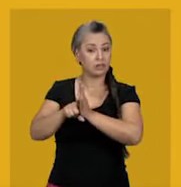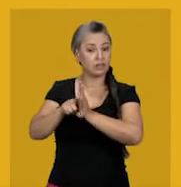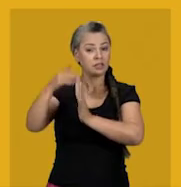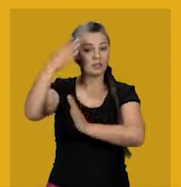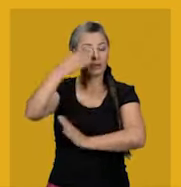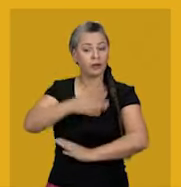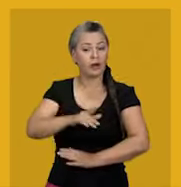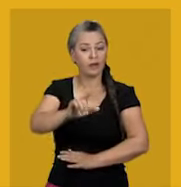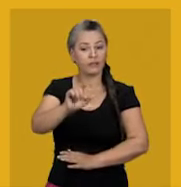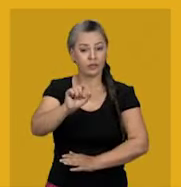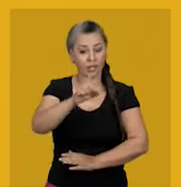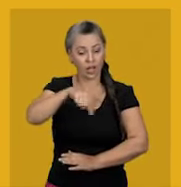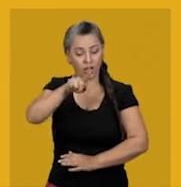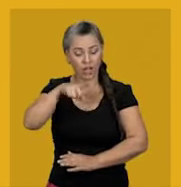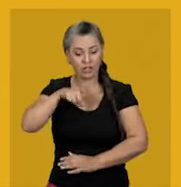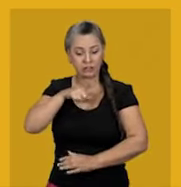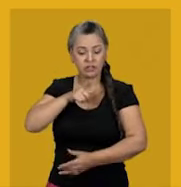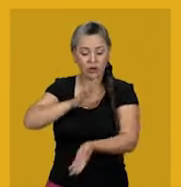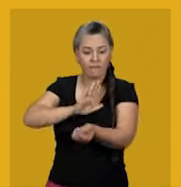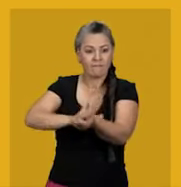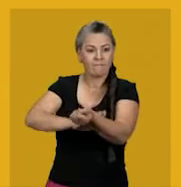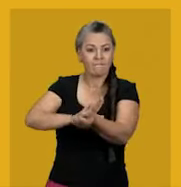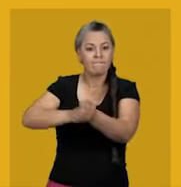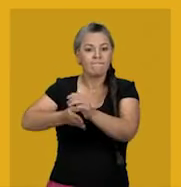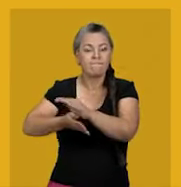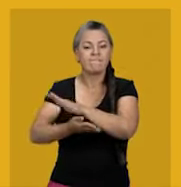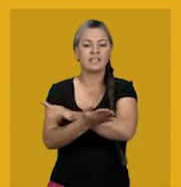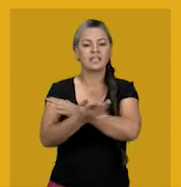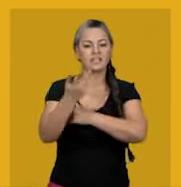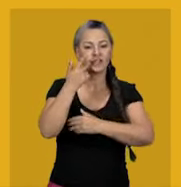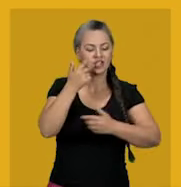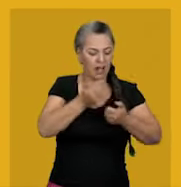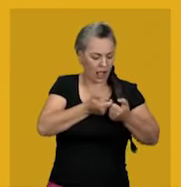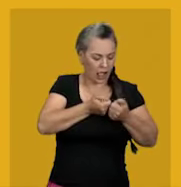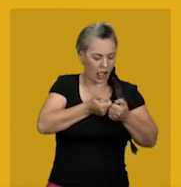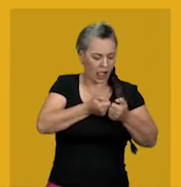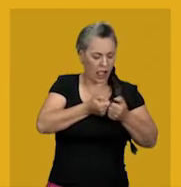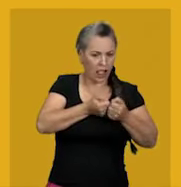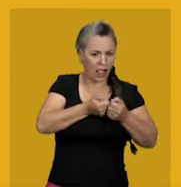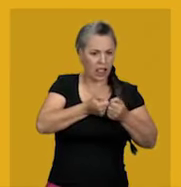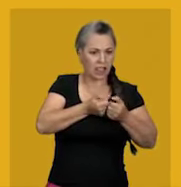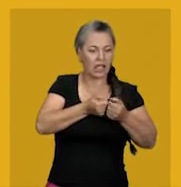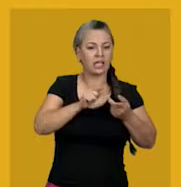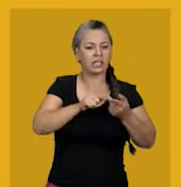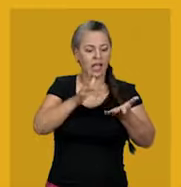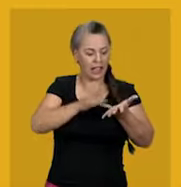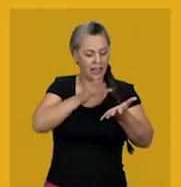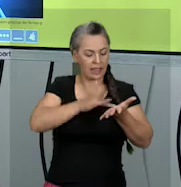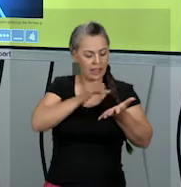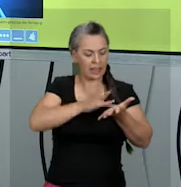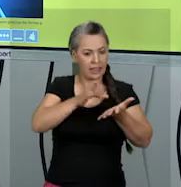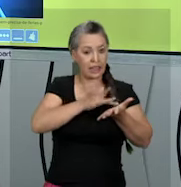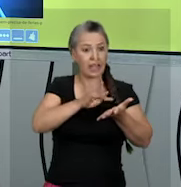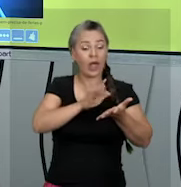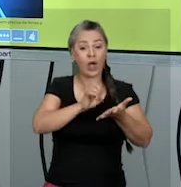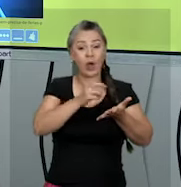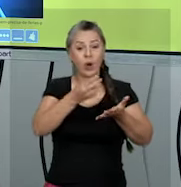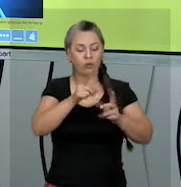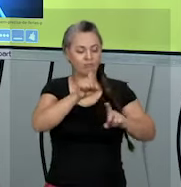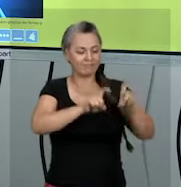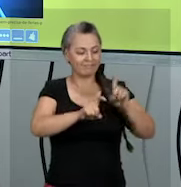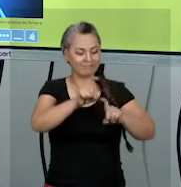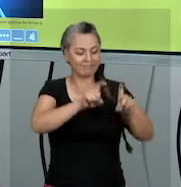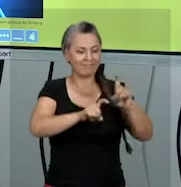celulares, tablets, computadores, está afetando a nossa capacidade de memória. Então, se todas as informações que